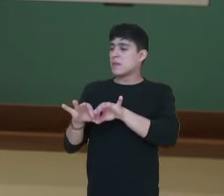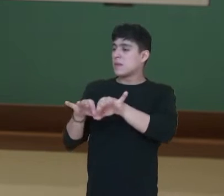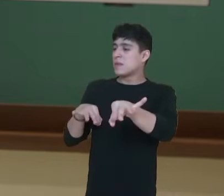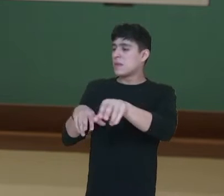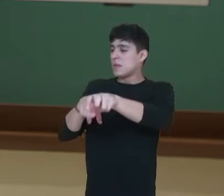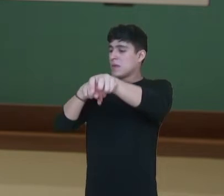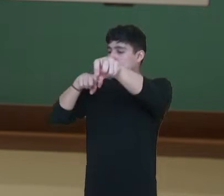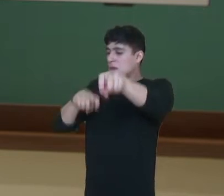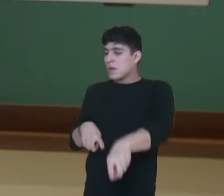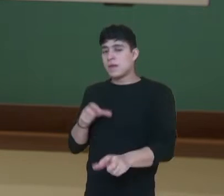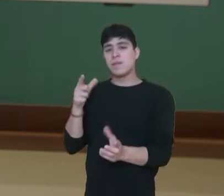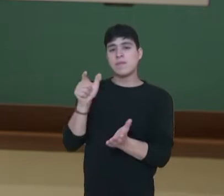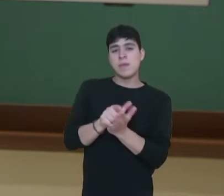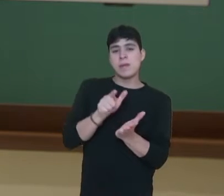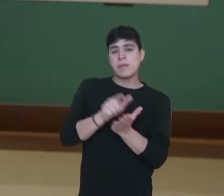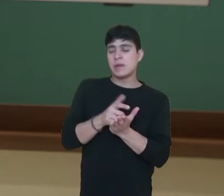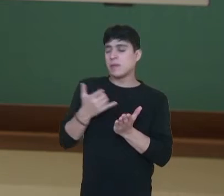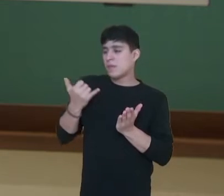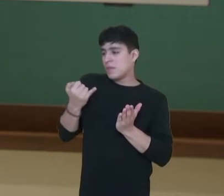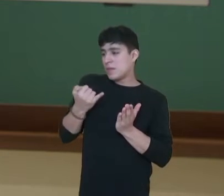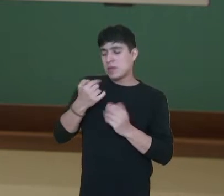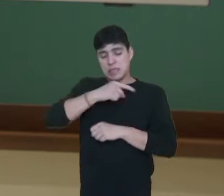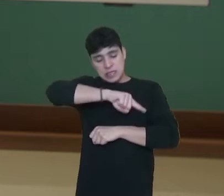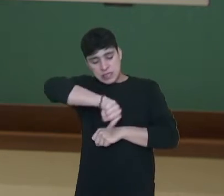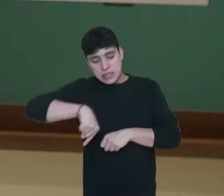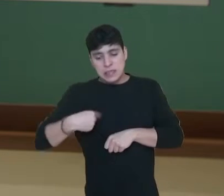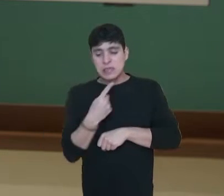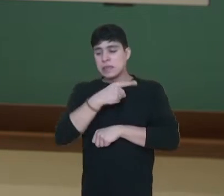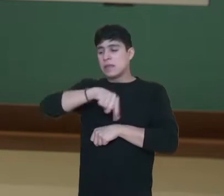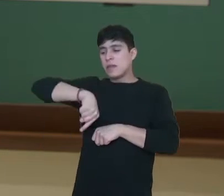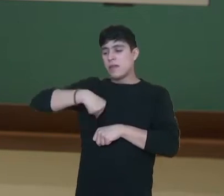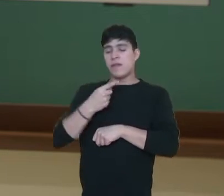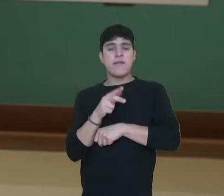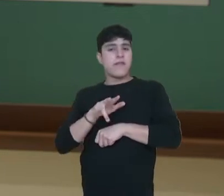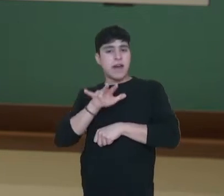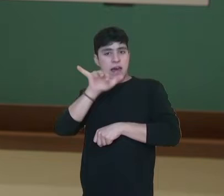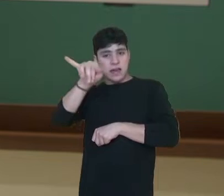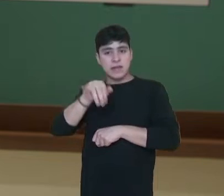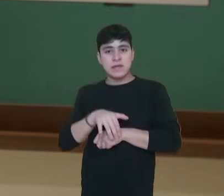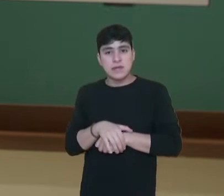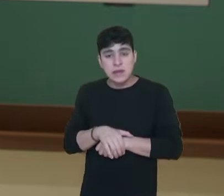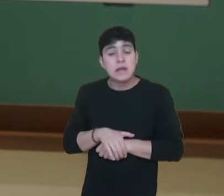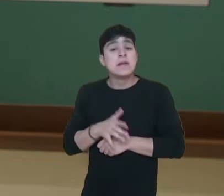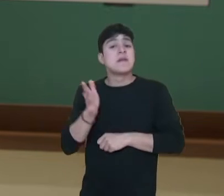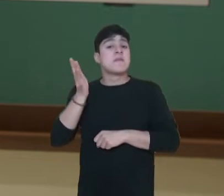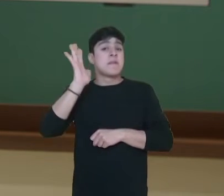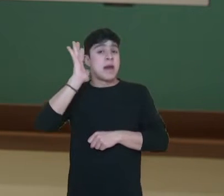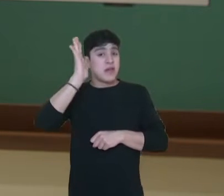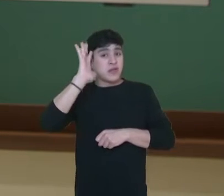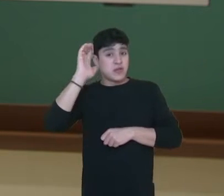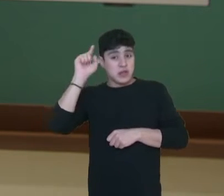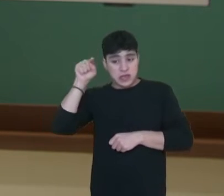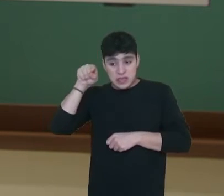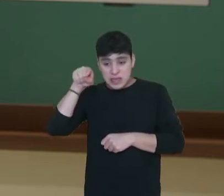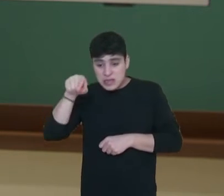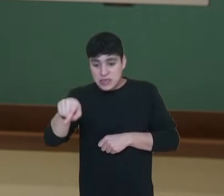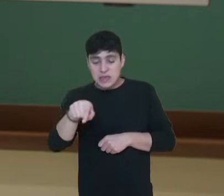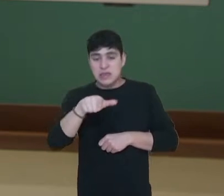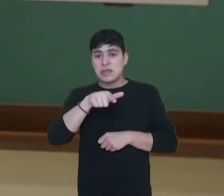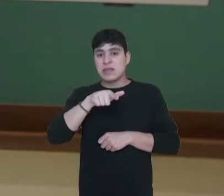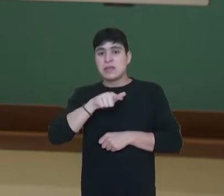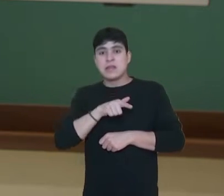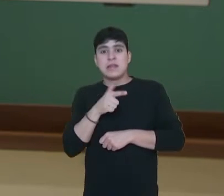leva papel e caneta por muitas horas. E imagine isso sendo feito aqui com cerca de 25